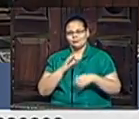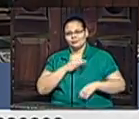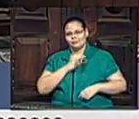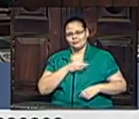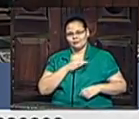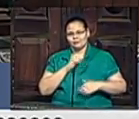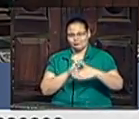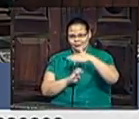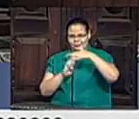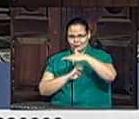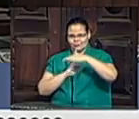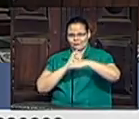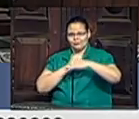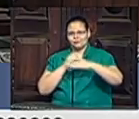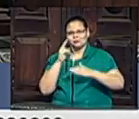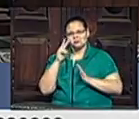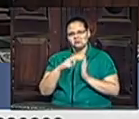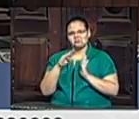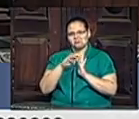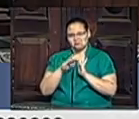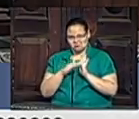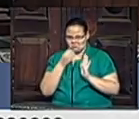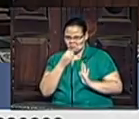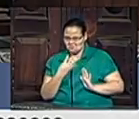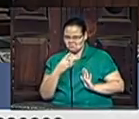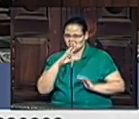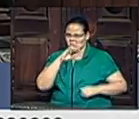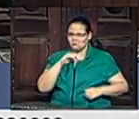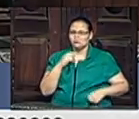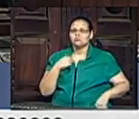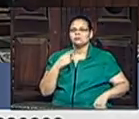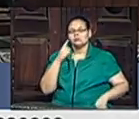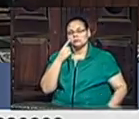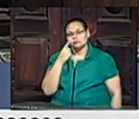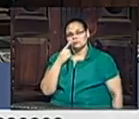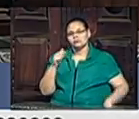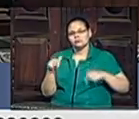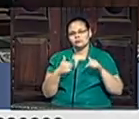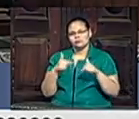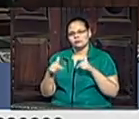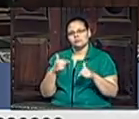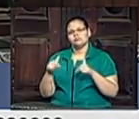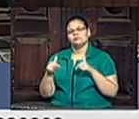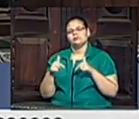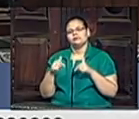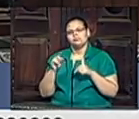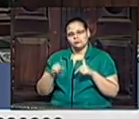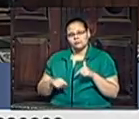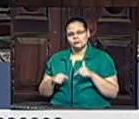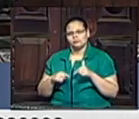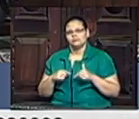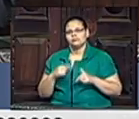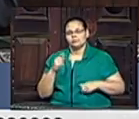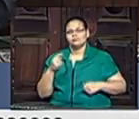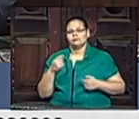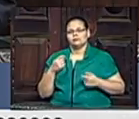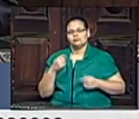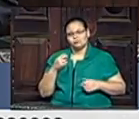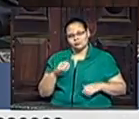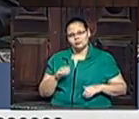concedidas. Ora, como podemos saber se elas são boas, se geram trabalho e renda, se aumentam progressivamente a arrecadação, se